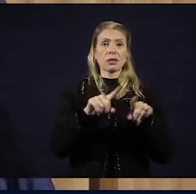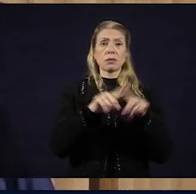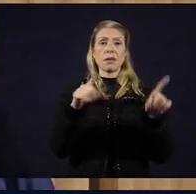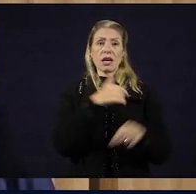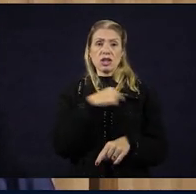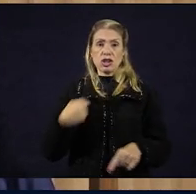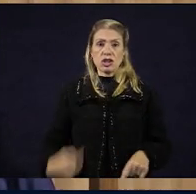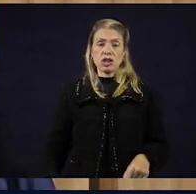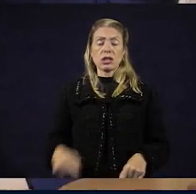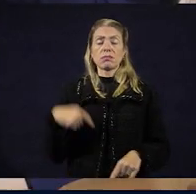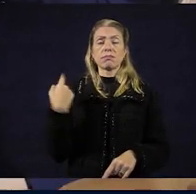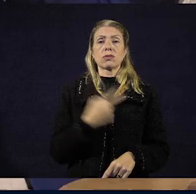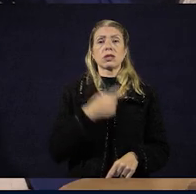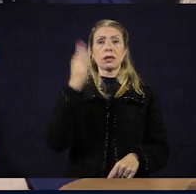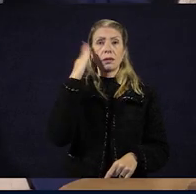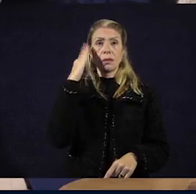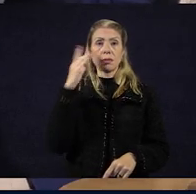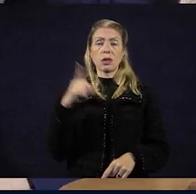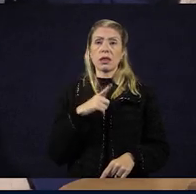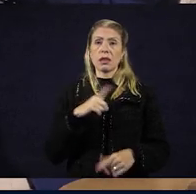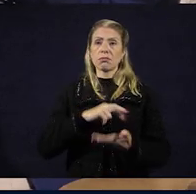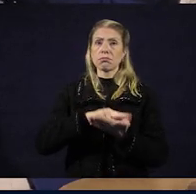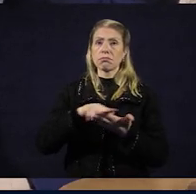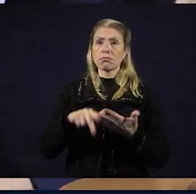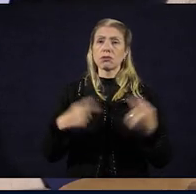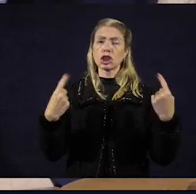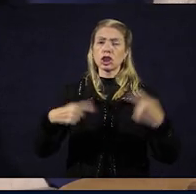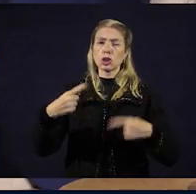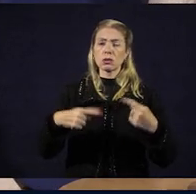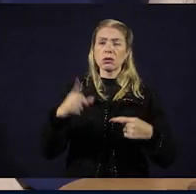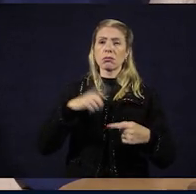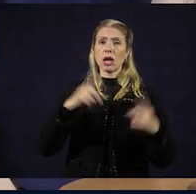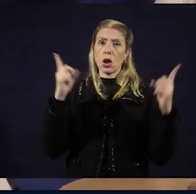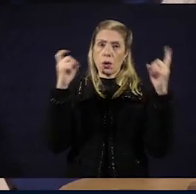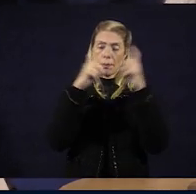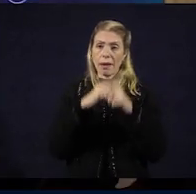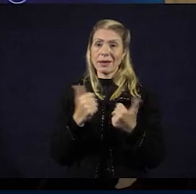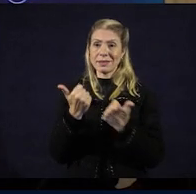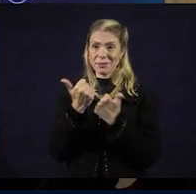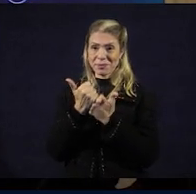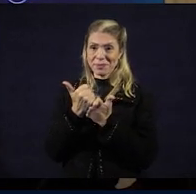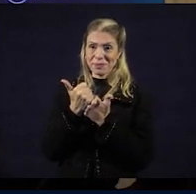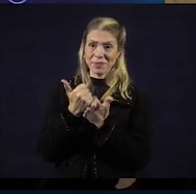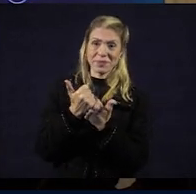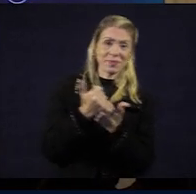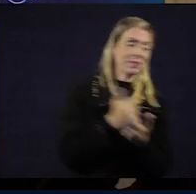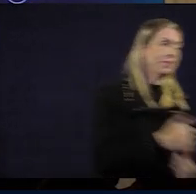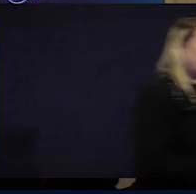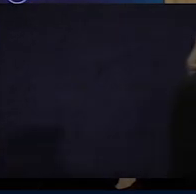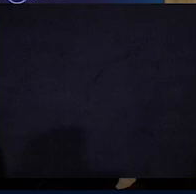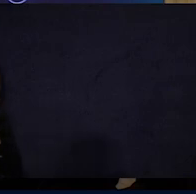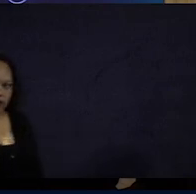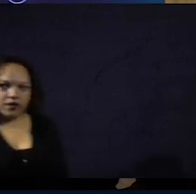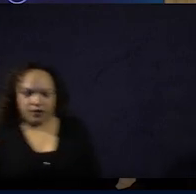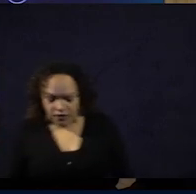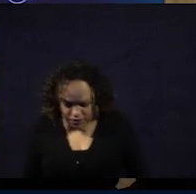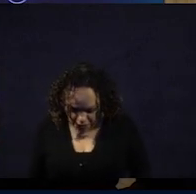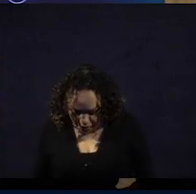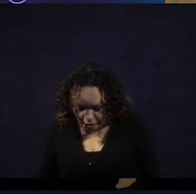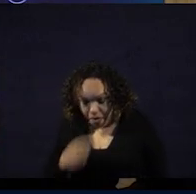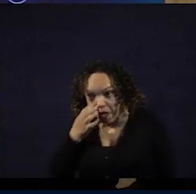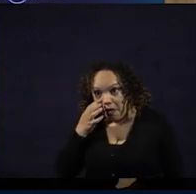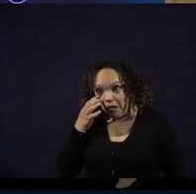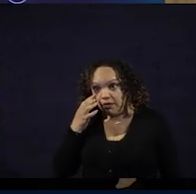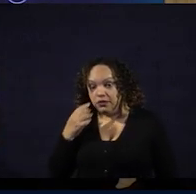como a gente cansa de discutir ela é muito mais complexa né nós aqui temos uma visão um pouco romanceada chinesa de